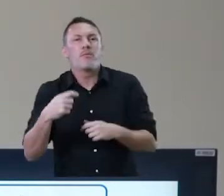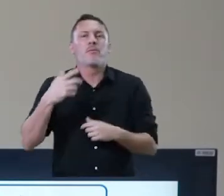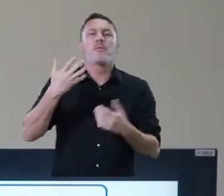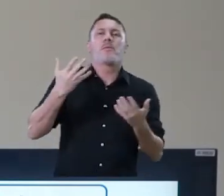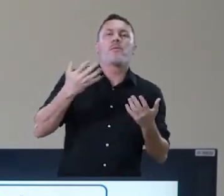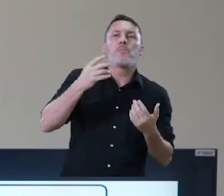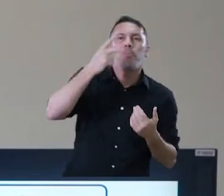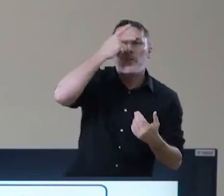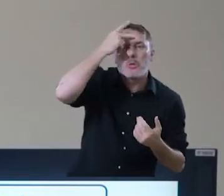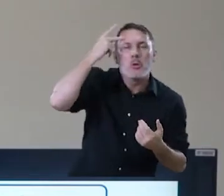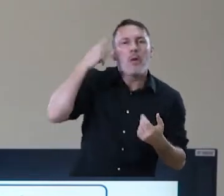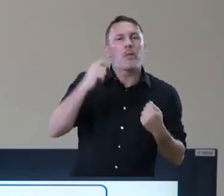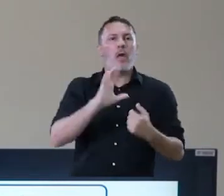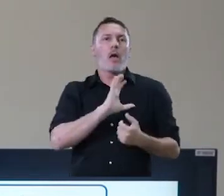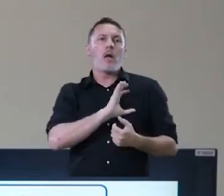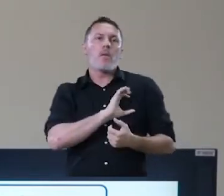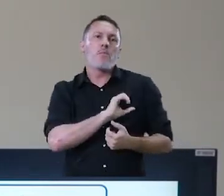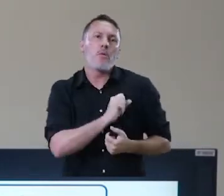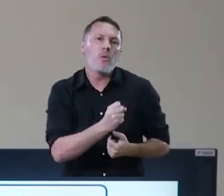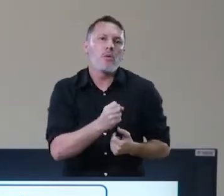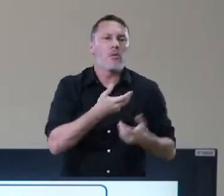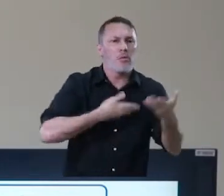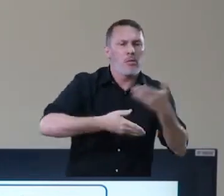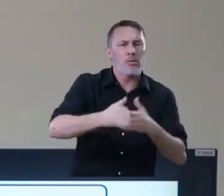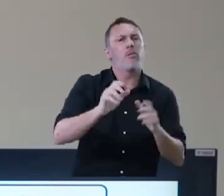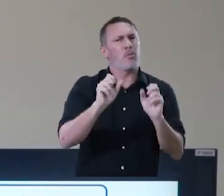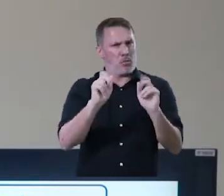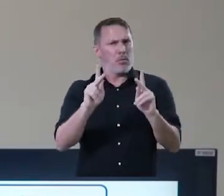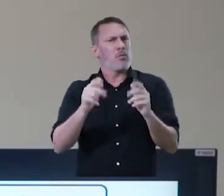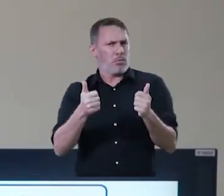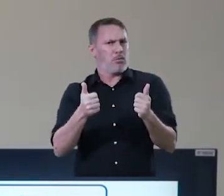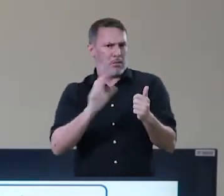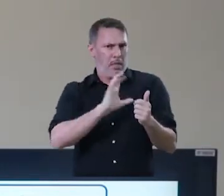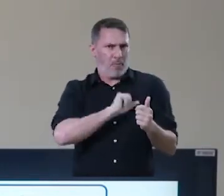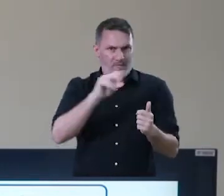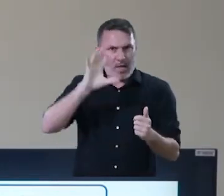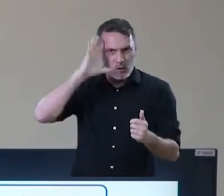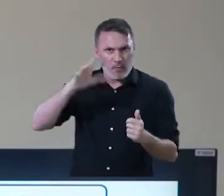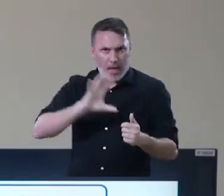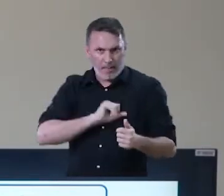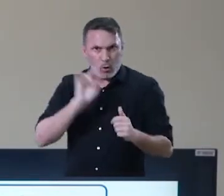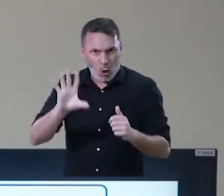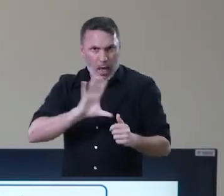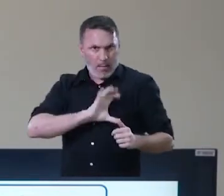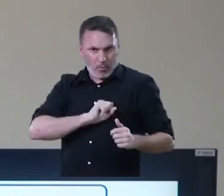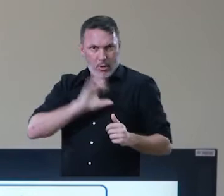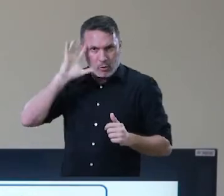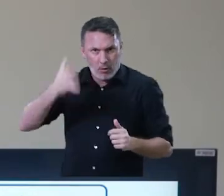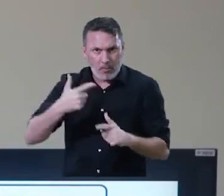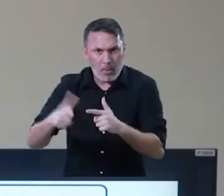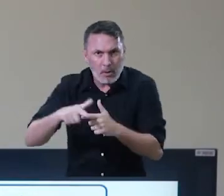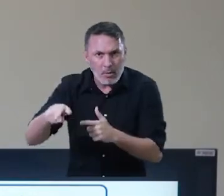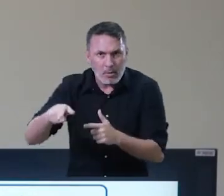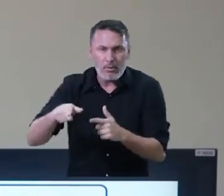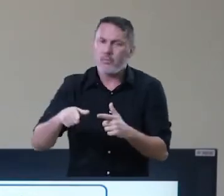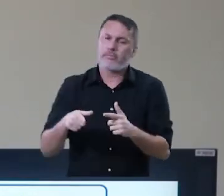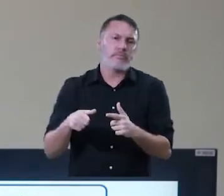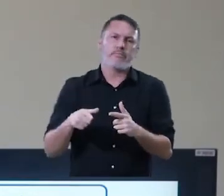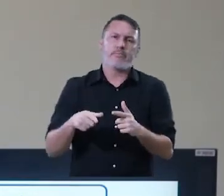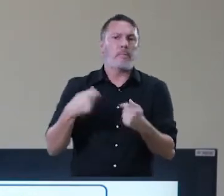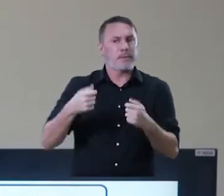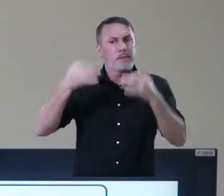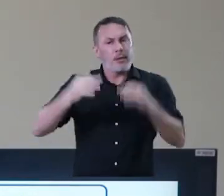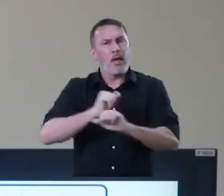que as pessoas, né, preciso que as pessoas tenham amor um com o outro. O amor é bonito, é bom, mas vai resolver esse problema? Não